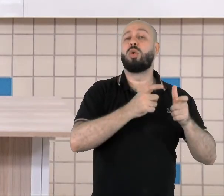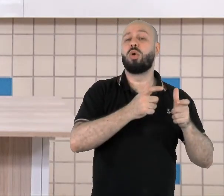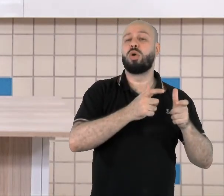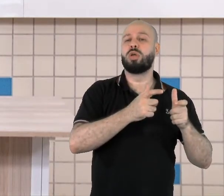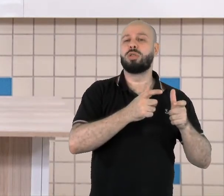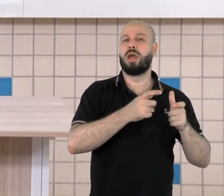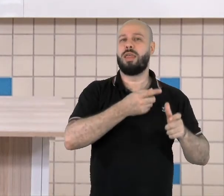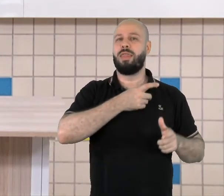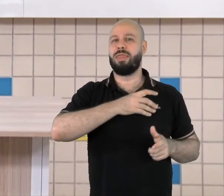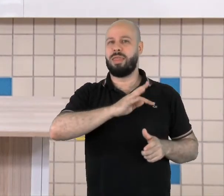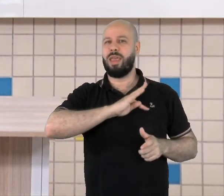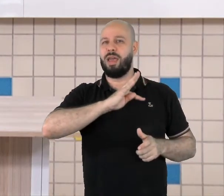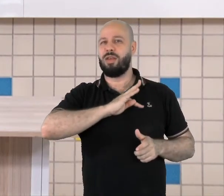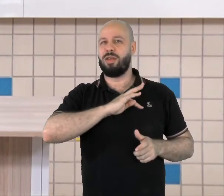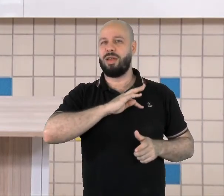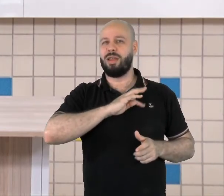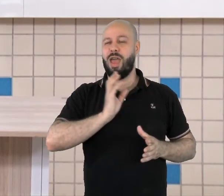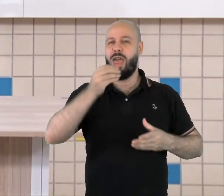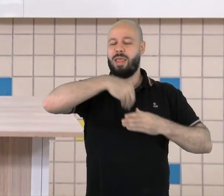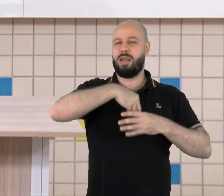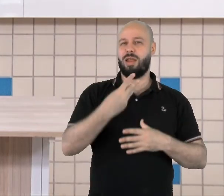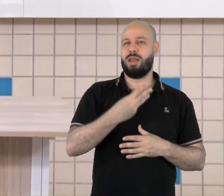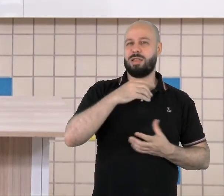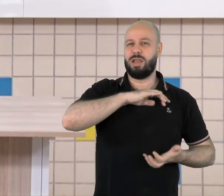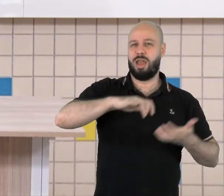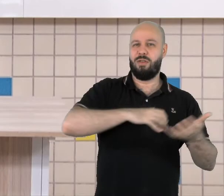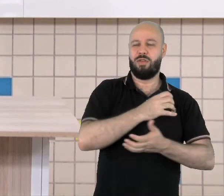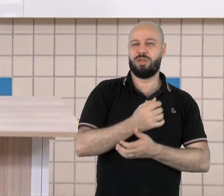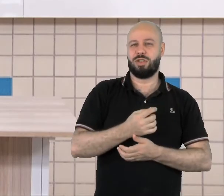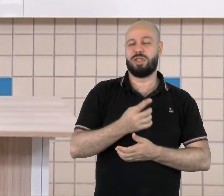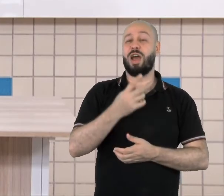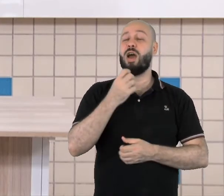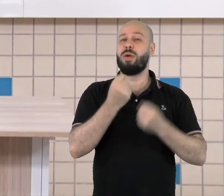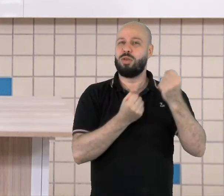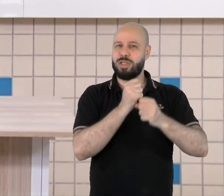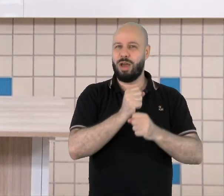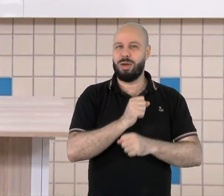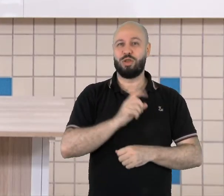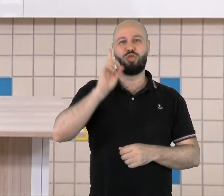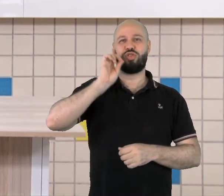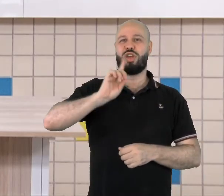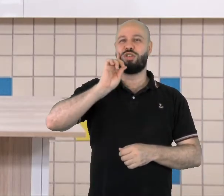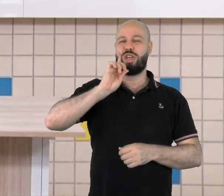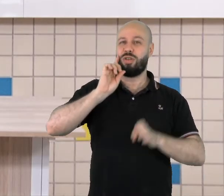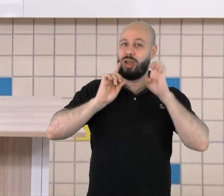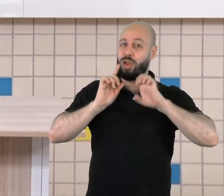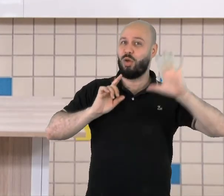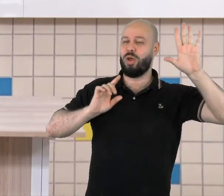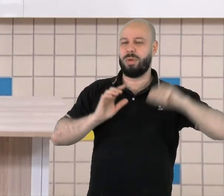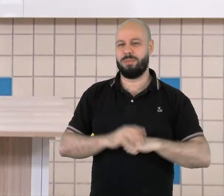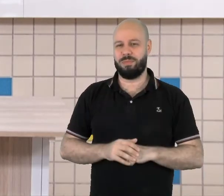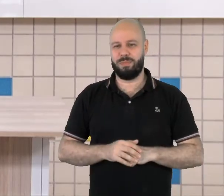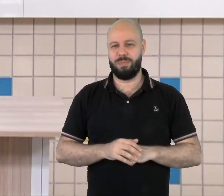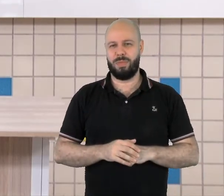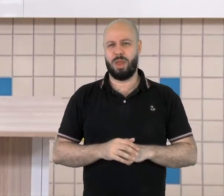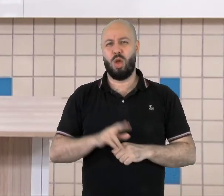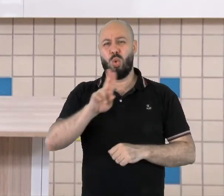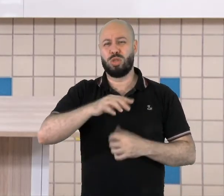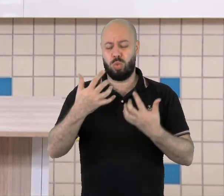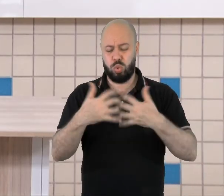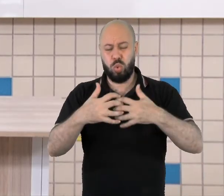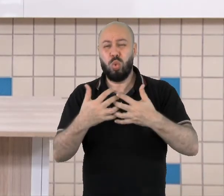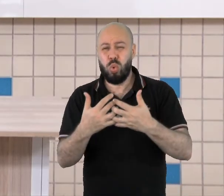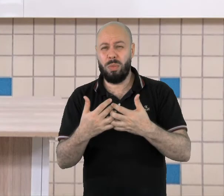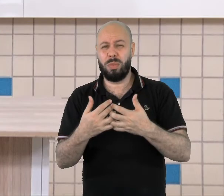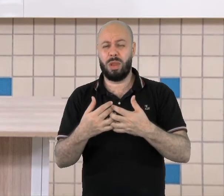das tecnologias da terceira Revolução Industrial lá dos Estados Unidos e da Europa, tá? Maquinização,